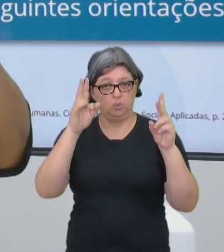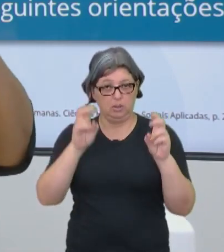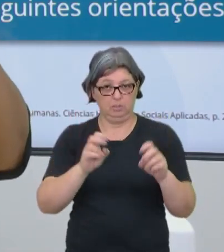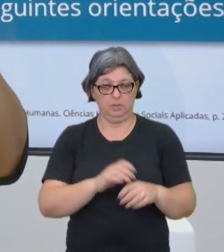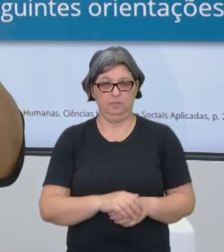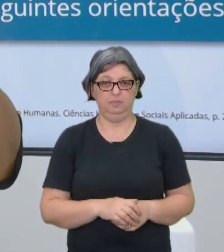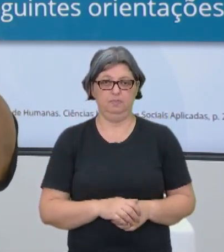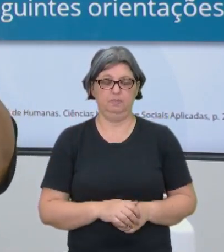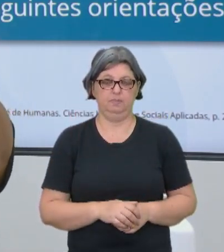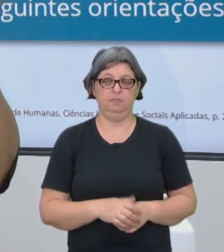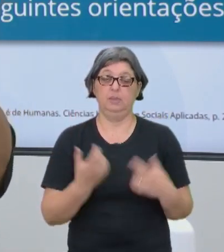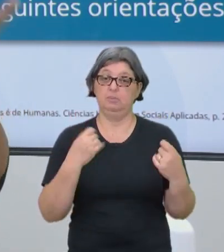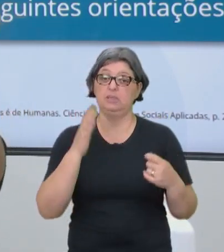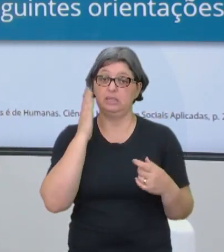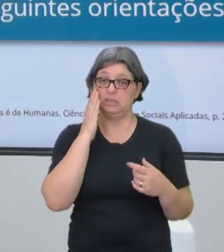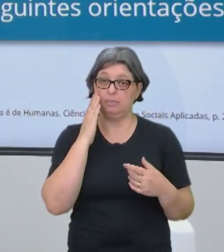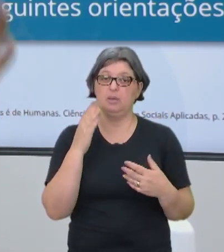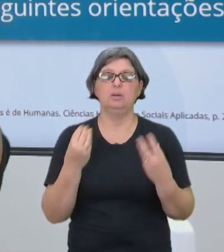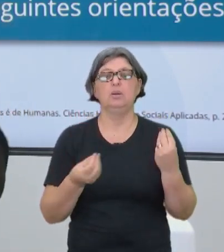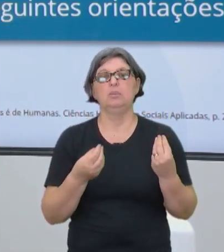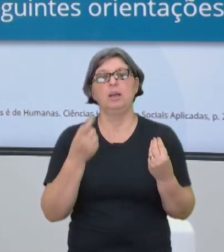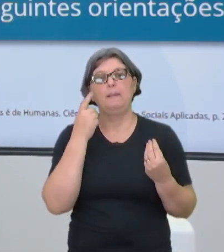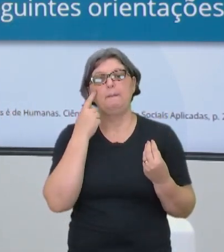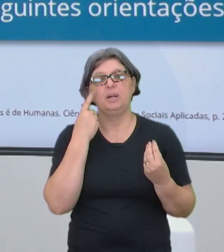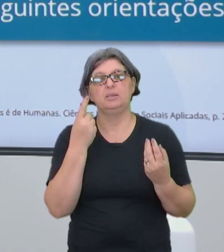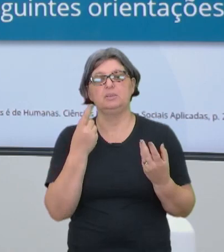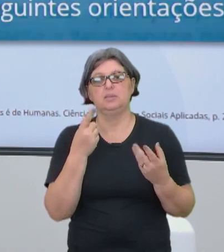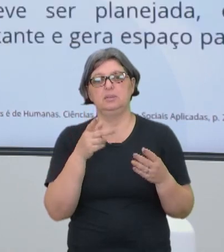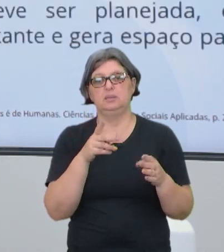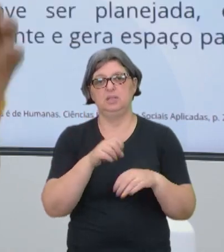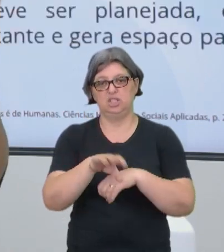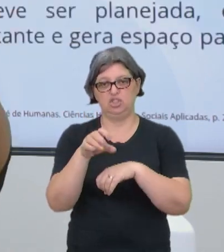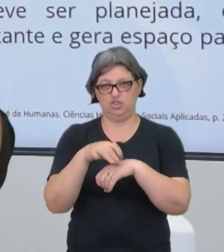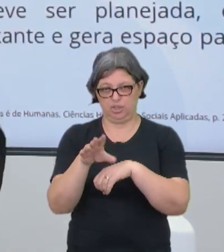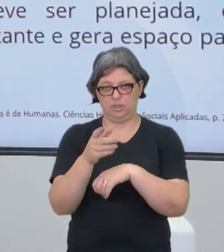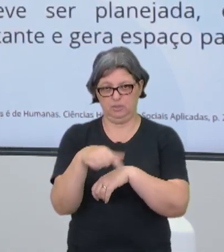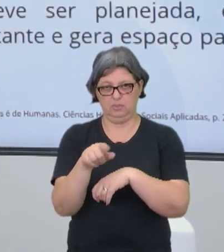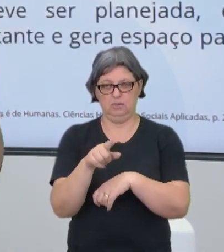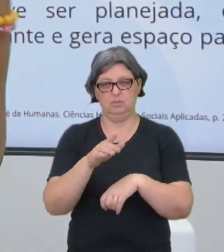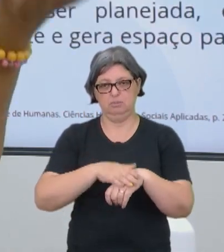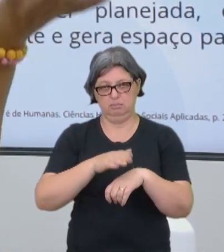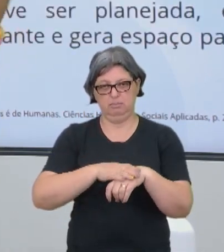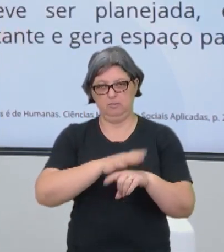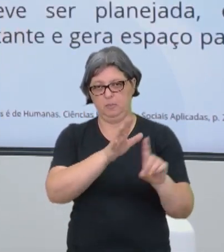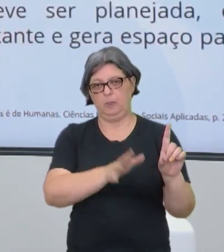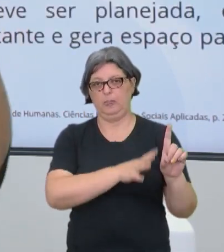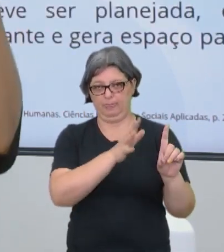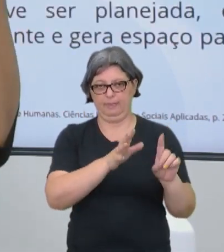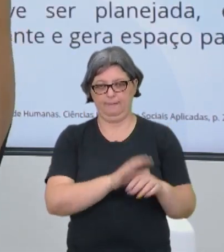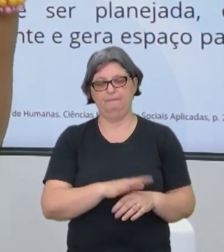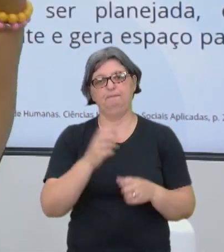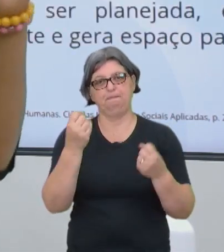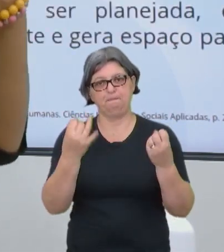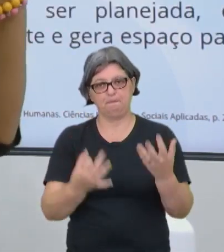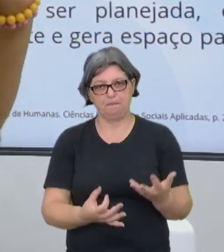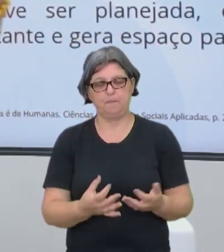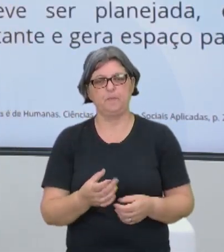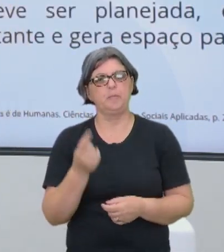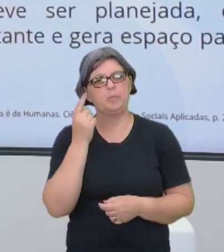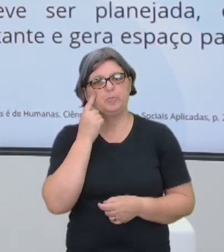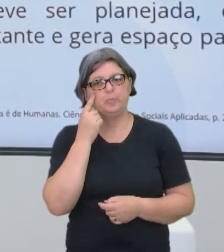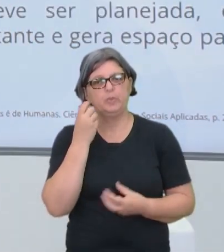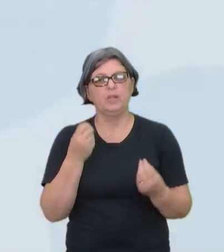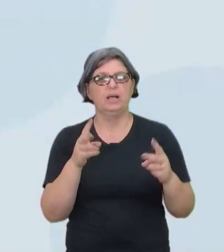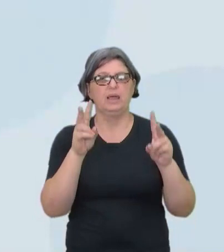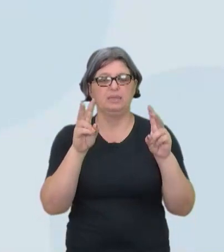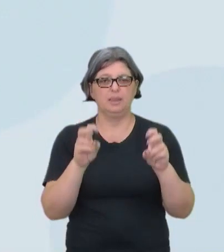Aí, pega ou pensa nas seguintes orientações para o seu seminário, aquela que eu mencionei. Então, pense em um